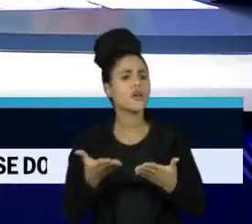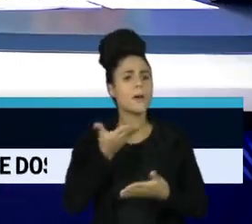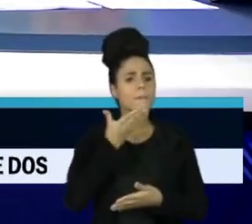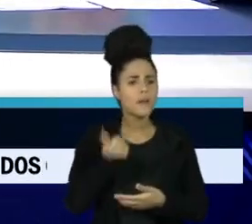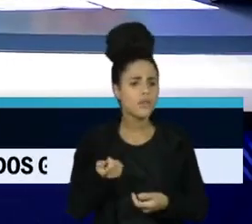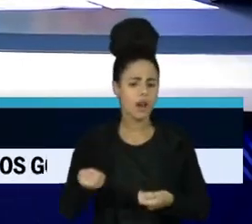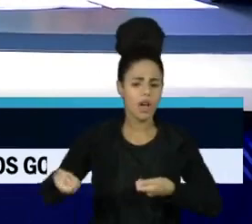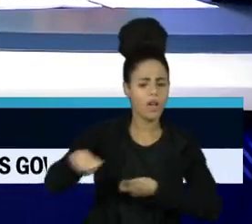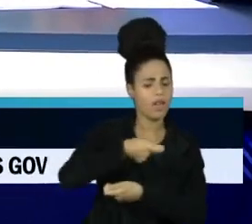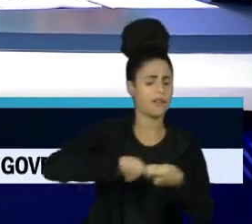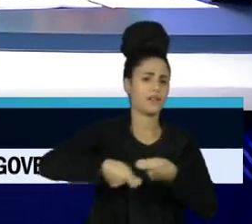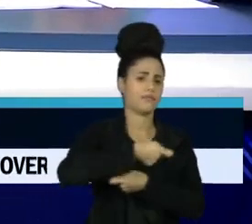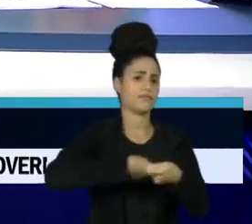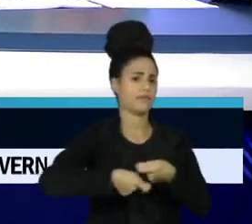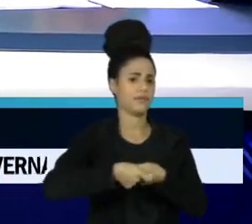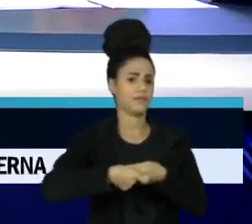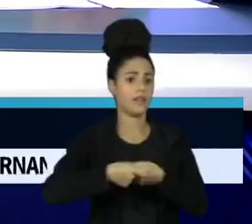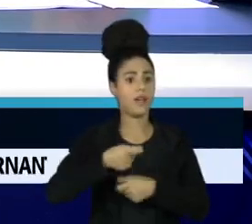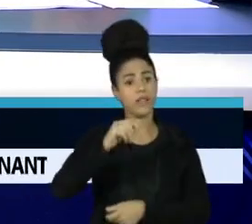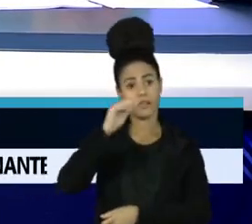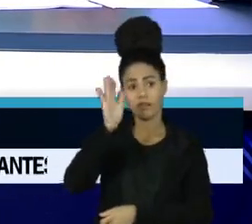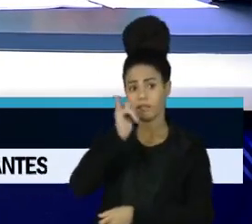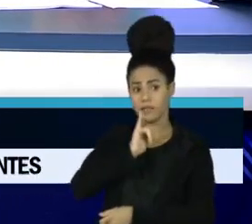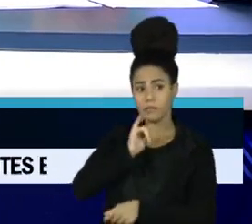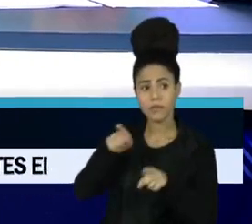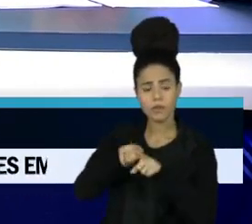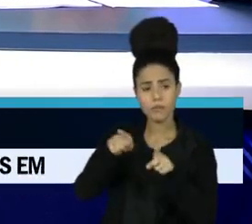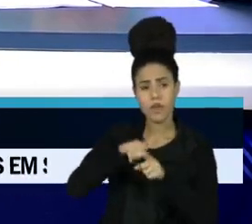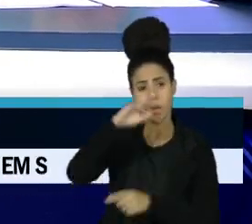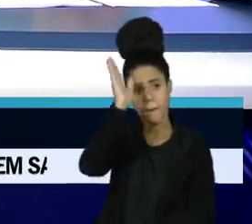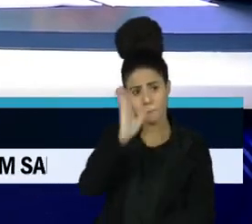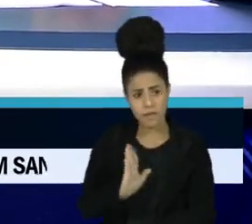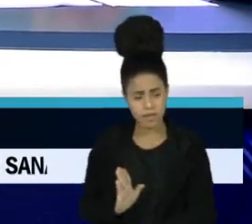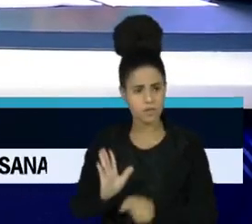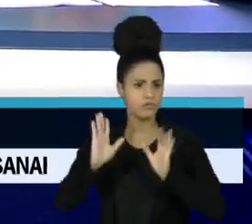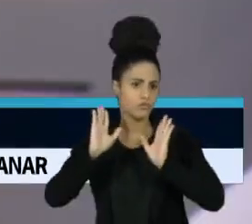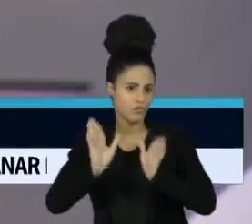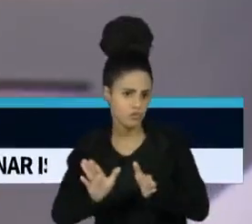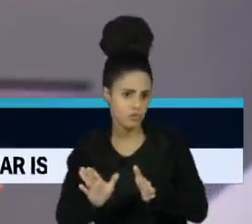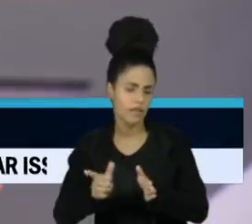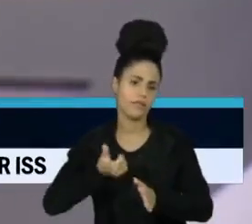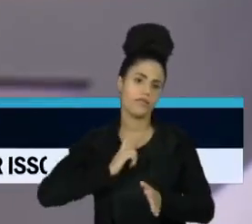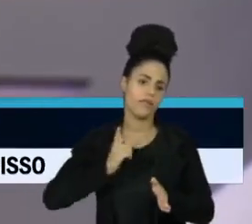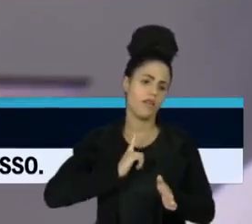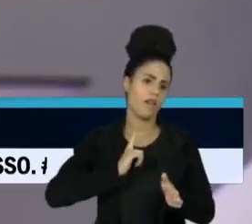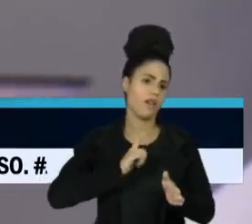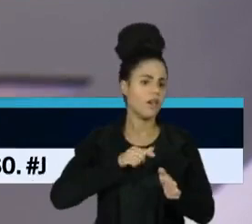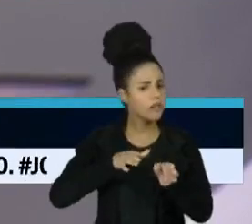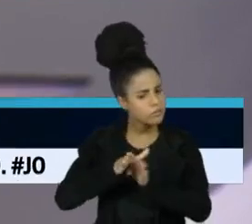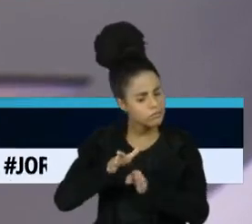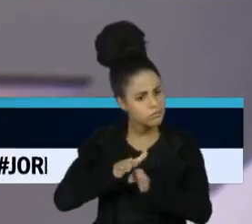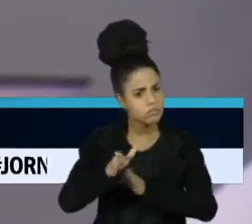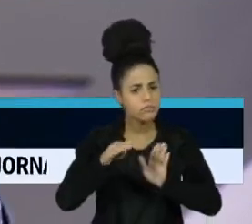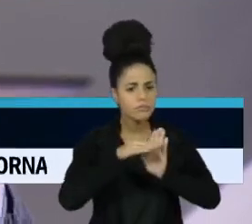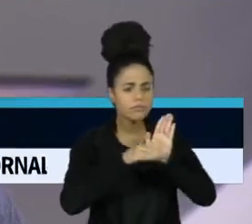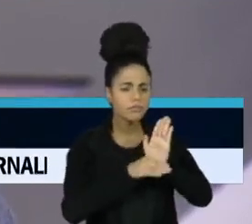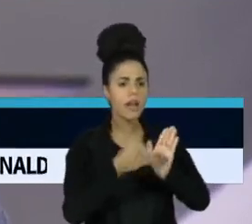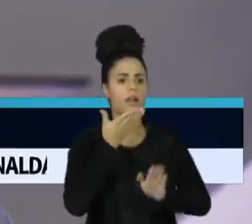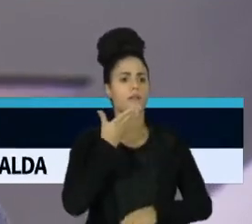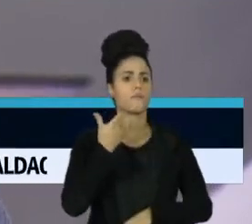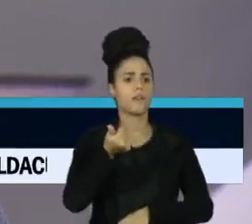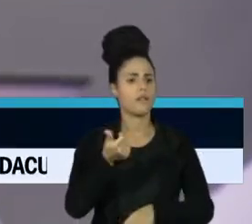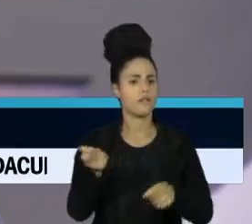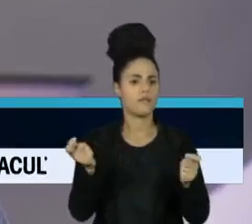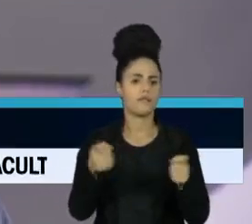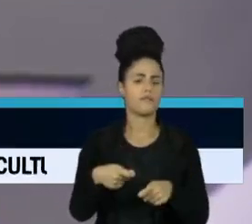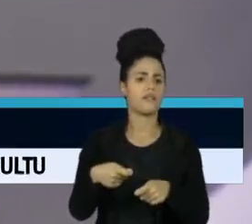é um país como o Brasil já tem uma posição com a matriz elétrica mais limpa que tem uma posição que